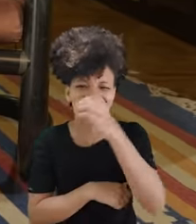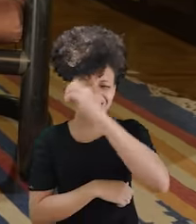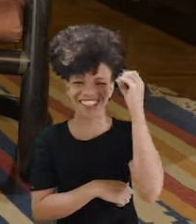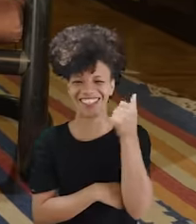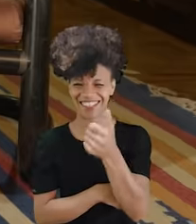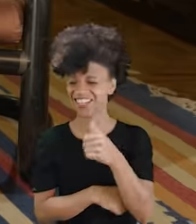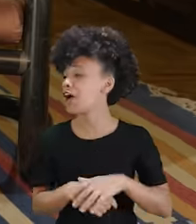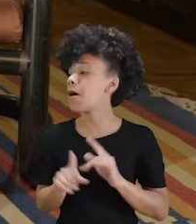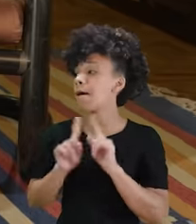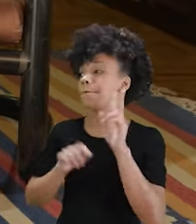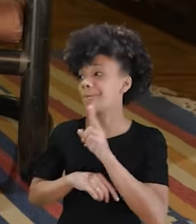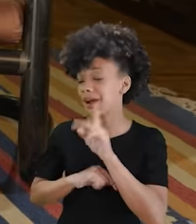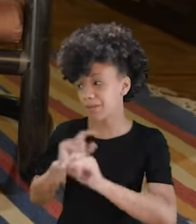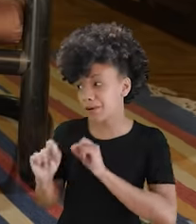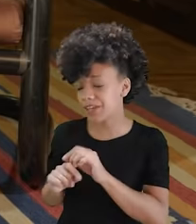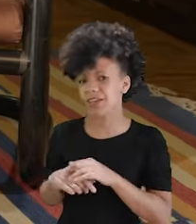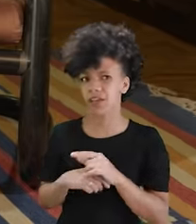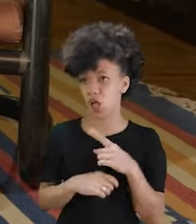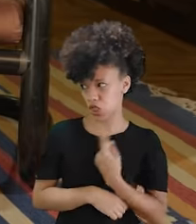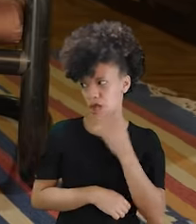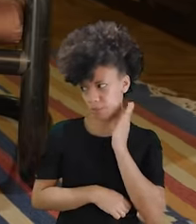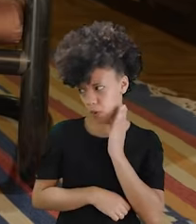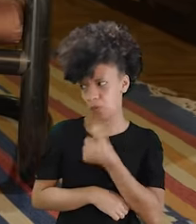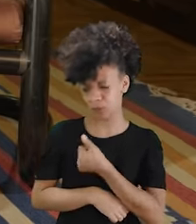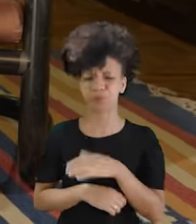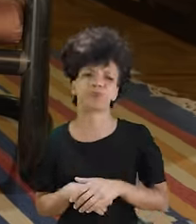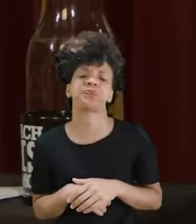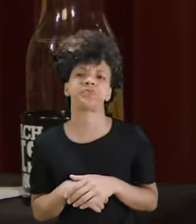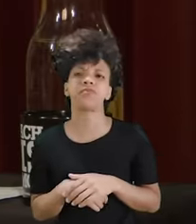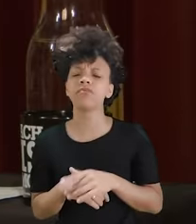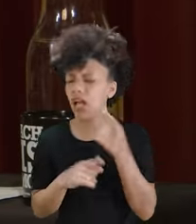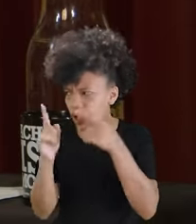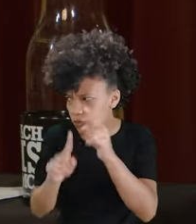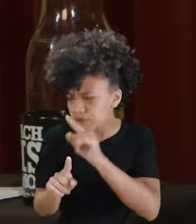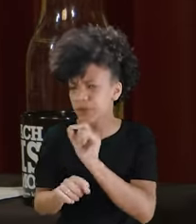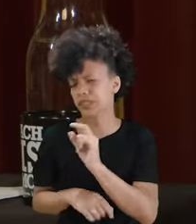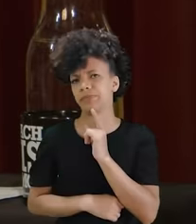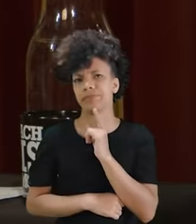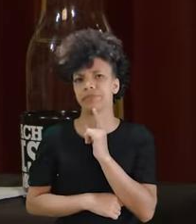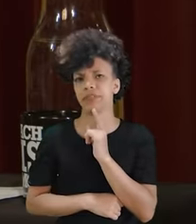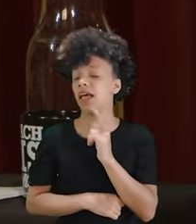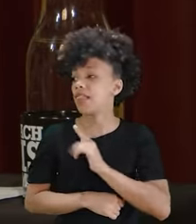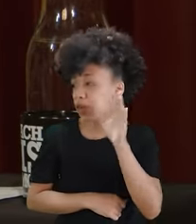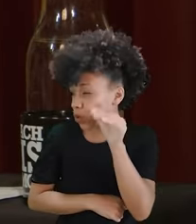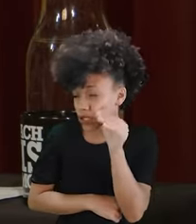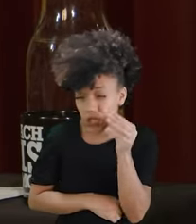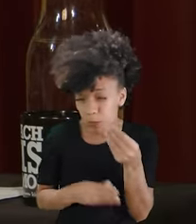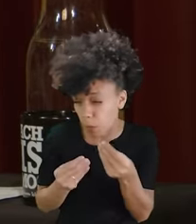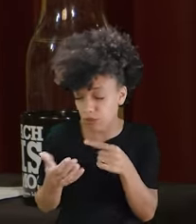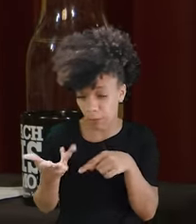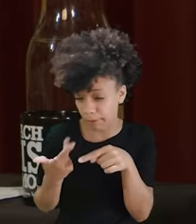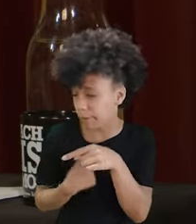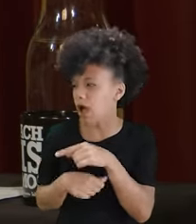Ignorante é o seguinte me lembra assim a gente é muito burro tá vamos lá as dúvida que eu tenho é você você você tem